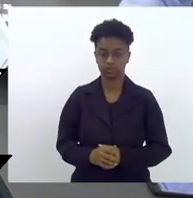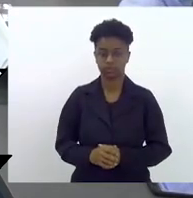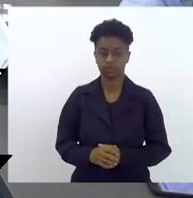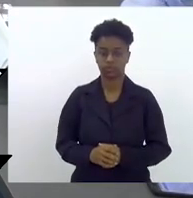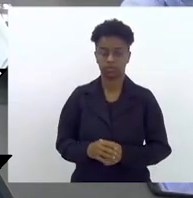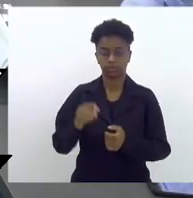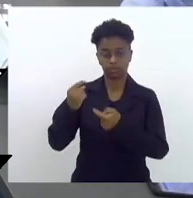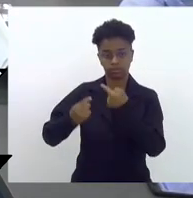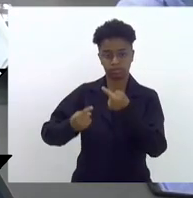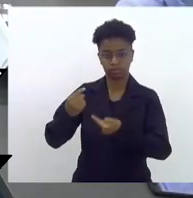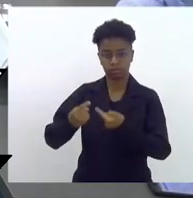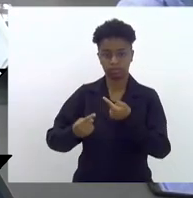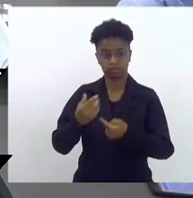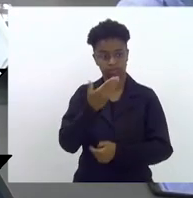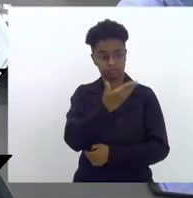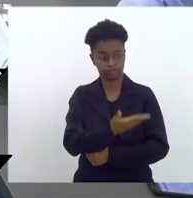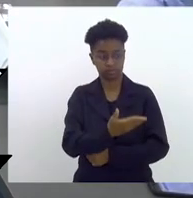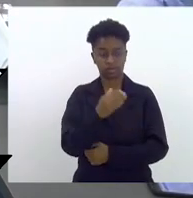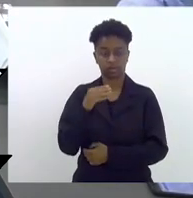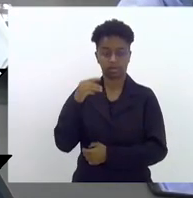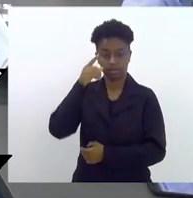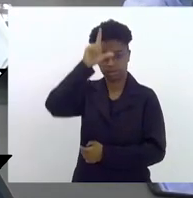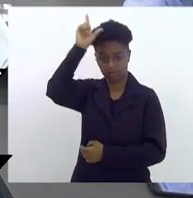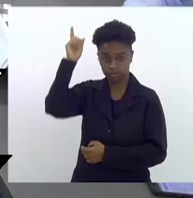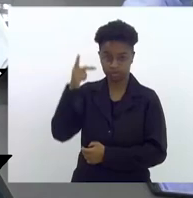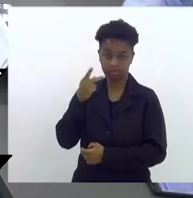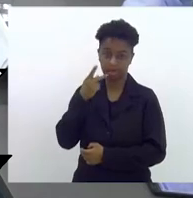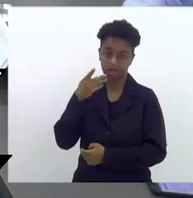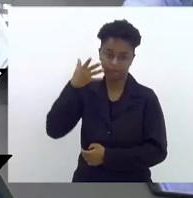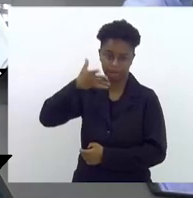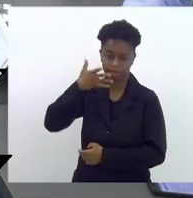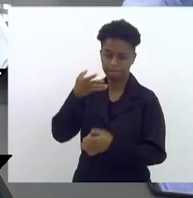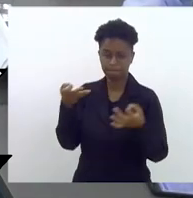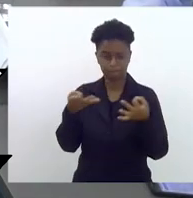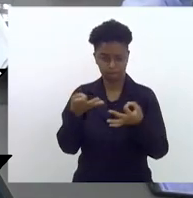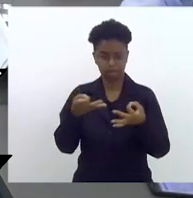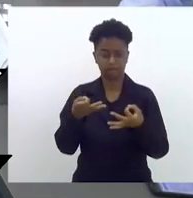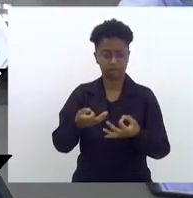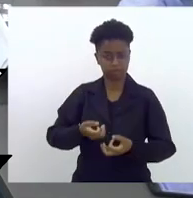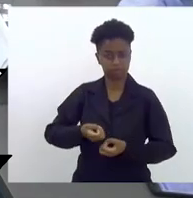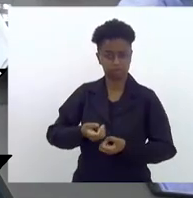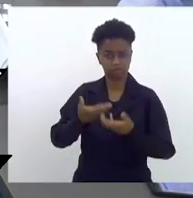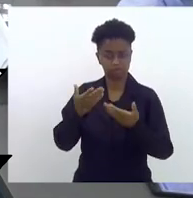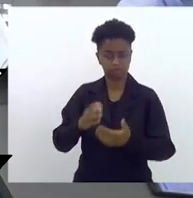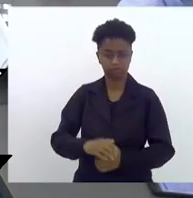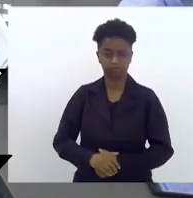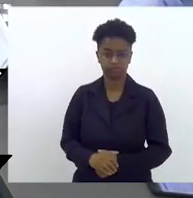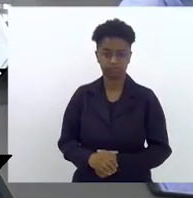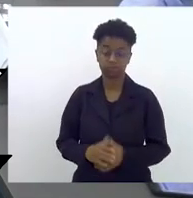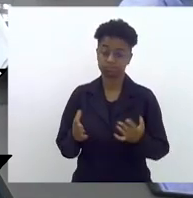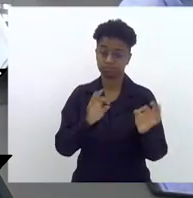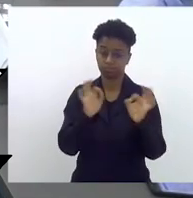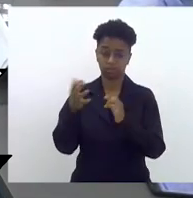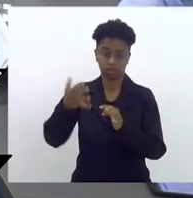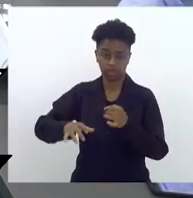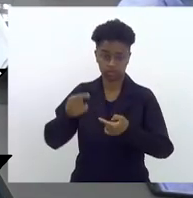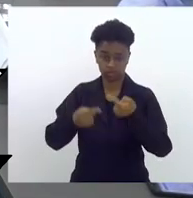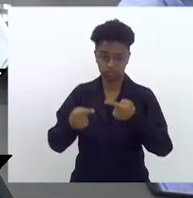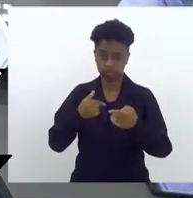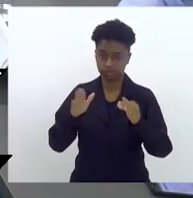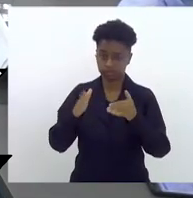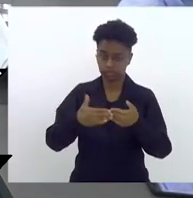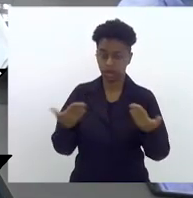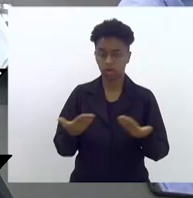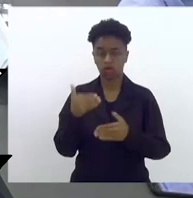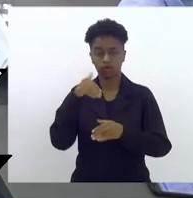do nosso decano e mestre Deputado Luiz Paulo que tá muito correto na sua exploração e aí não havendo Quem Queira discutir encerrado a